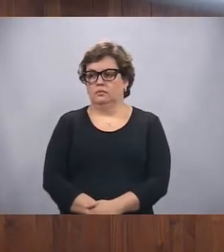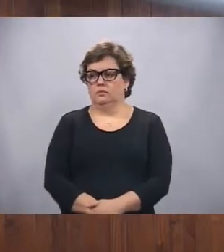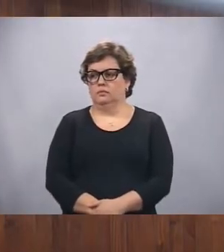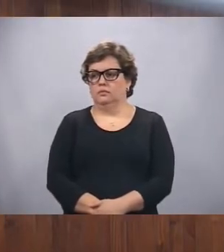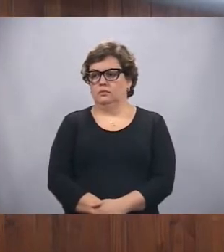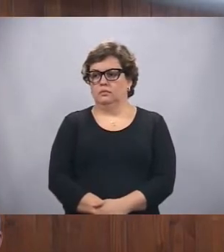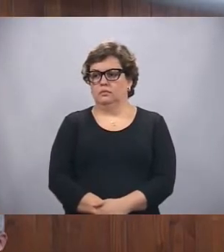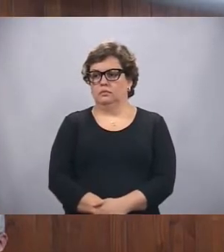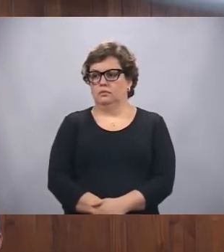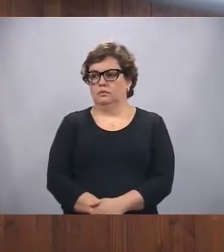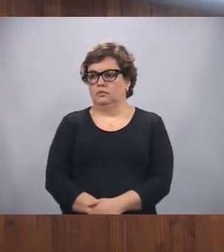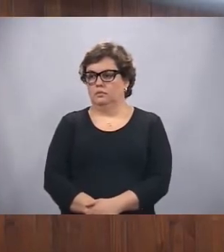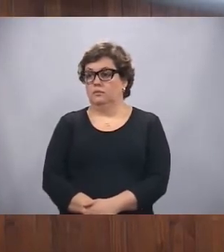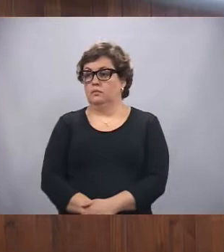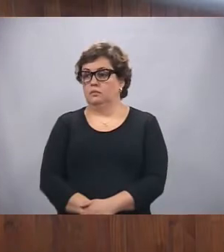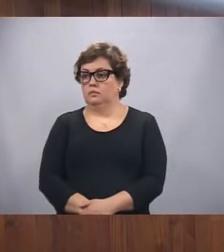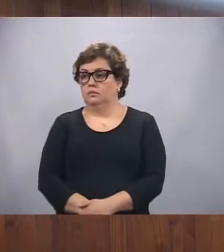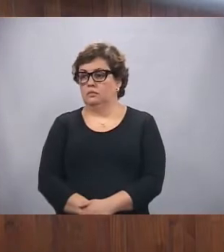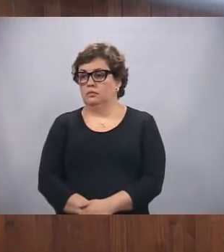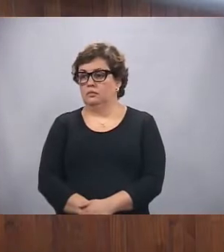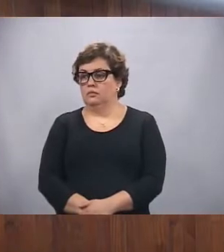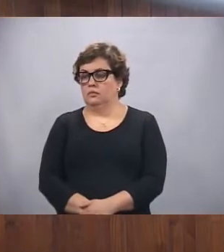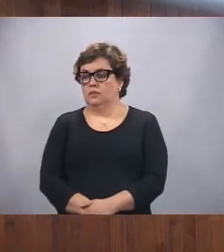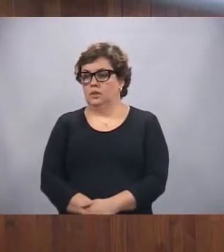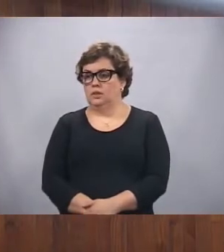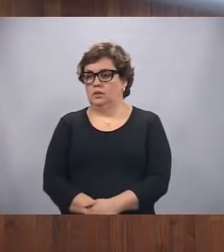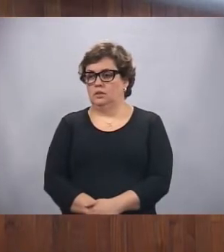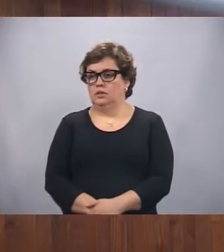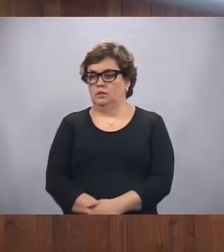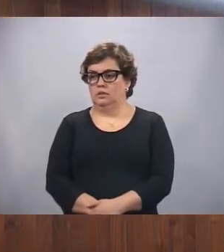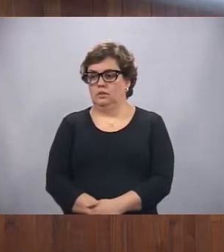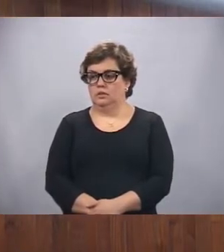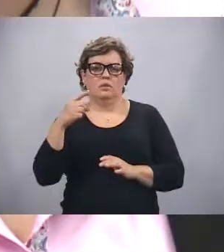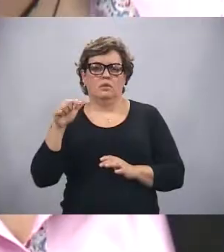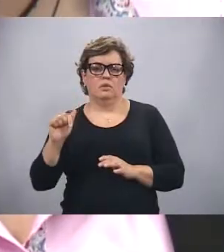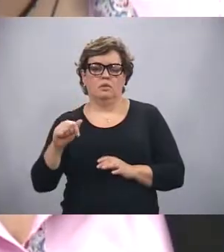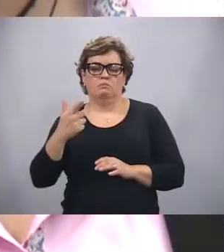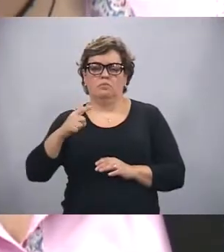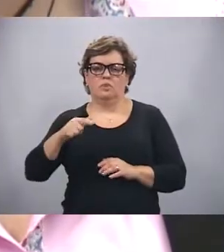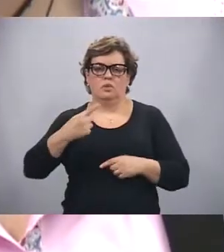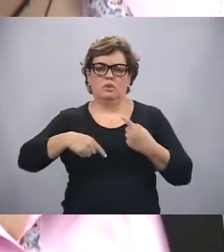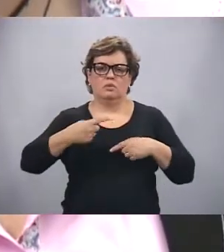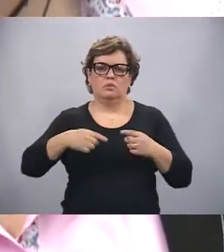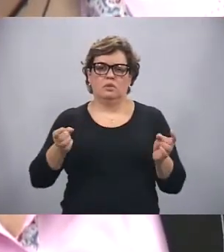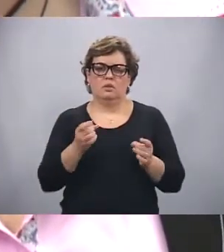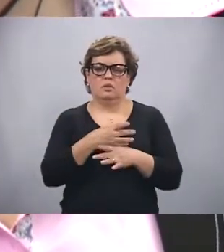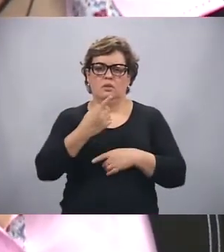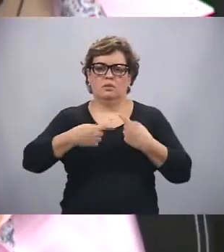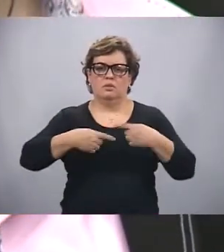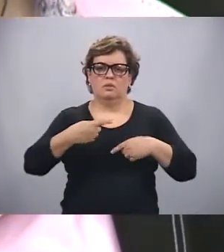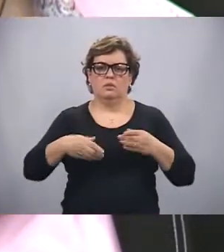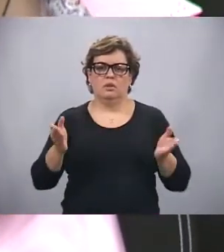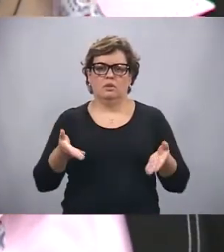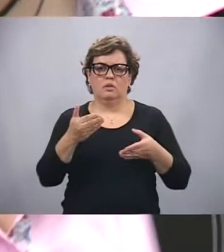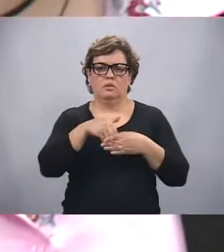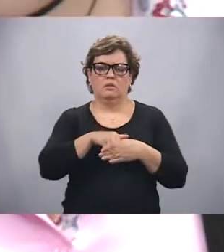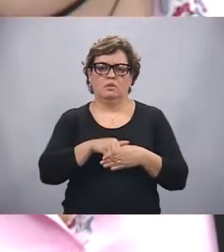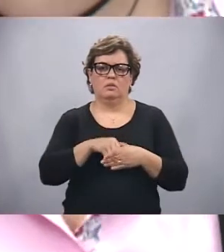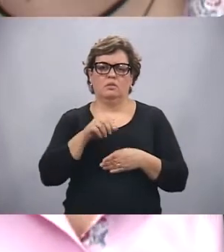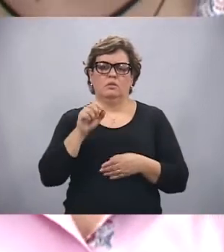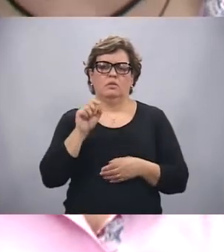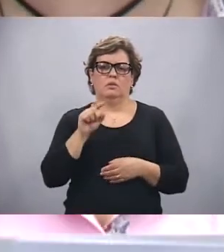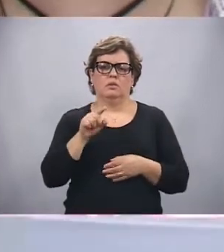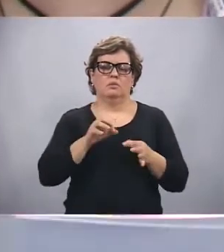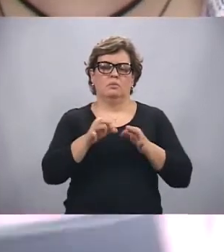contra a terceirização da operação de radares nas ruas de Marília o substitutivo já havia sido colocado em votação outras duas vezes